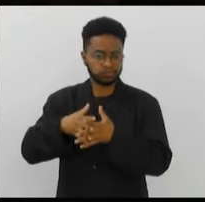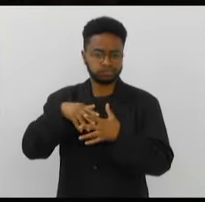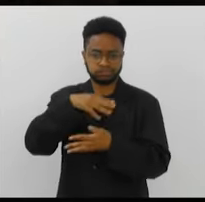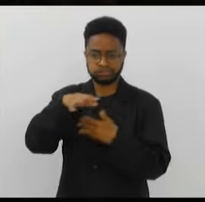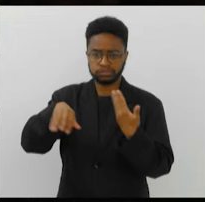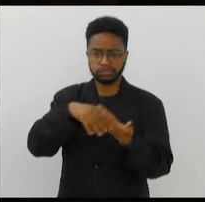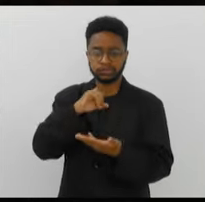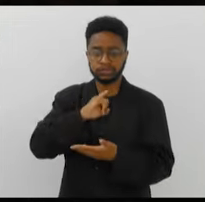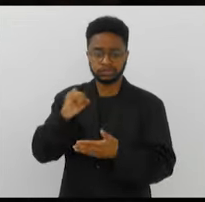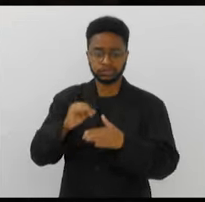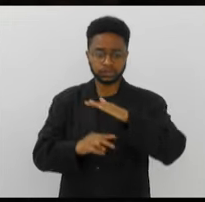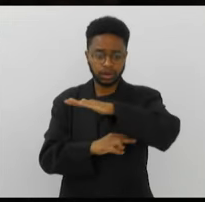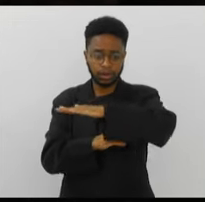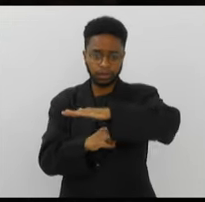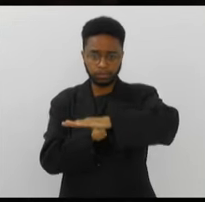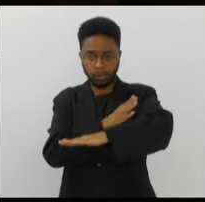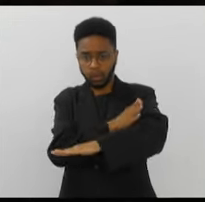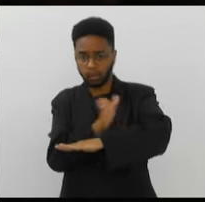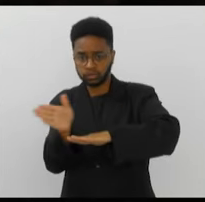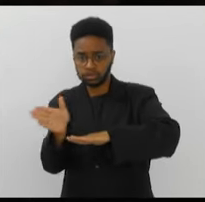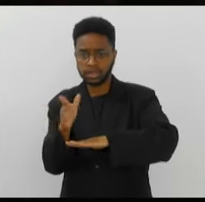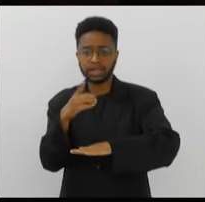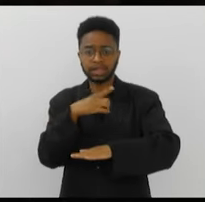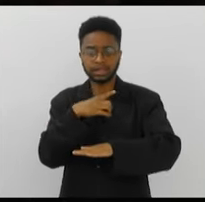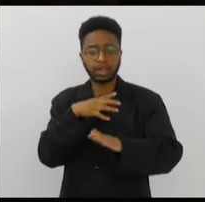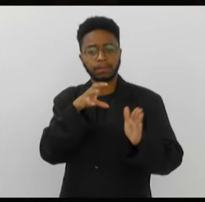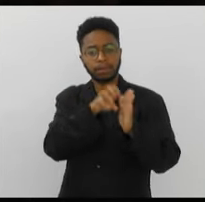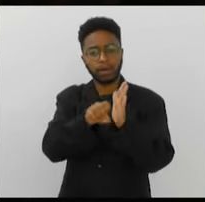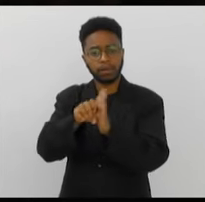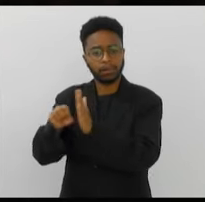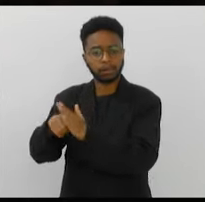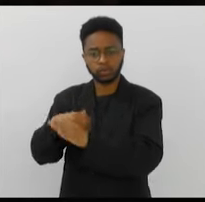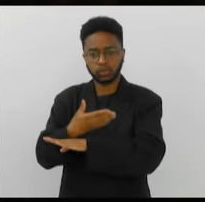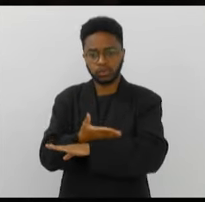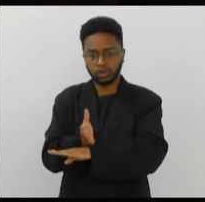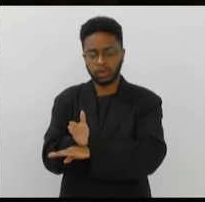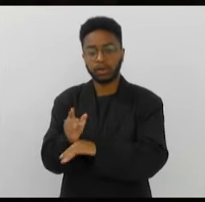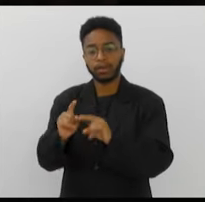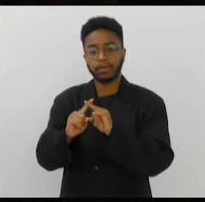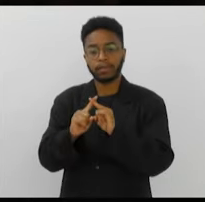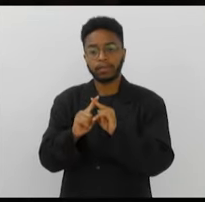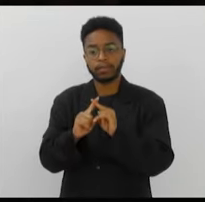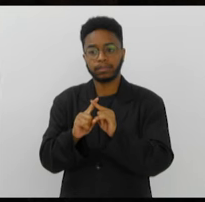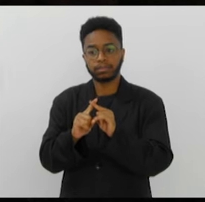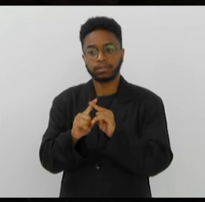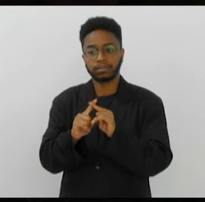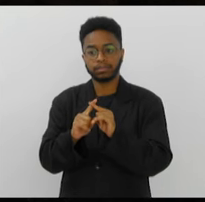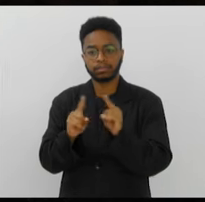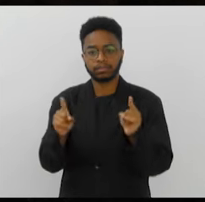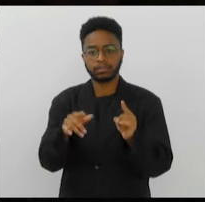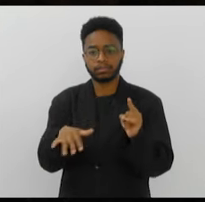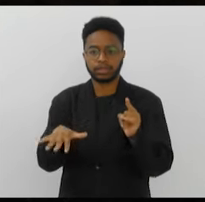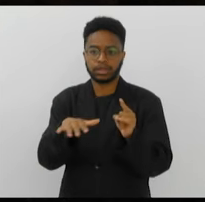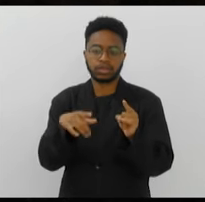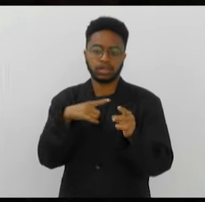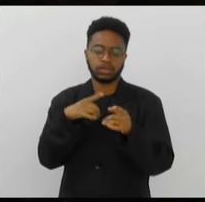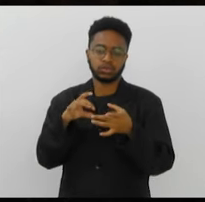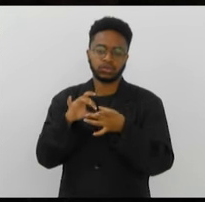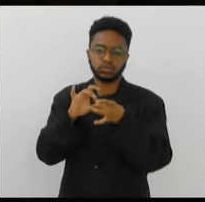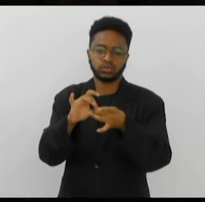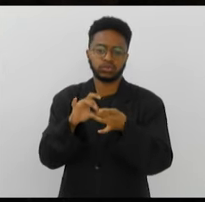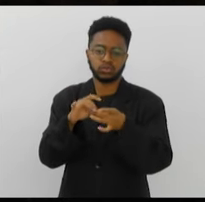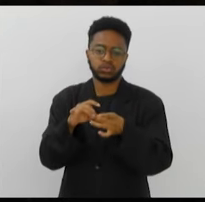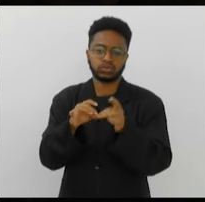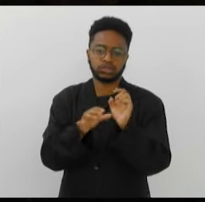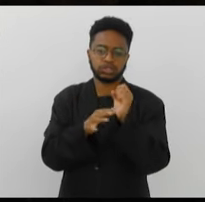em direção à região dos lagos, toda hora tendo arrastão de vagabundo ali. Mas isso é muito fácil. Mas anda com segurança. É. Mais vai sentir, anda